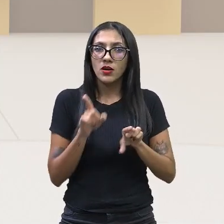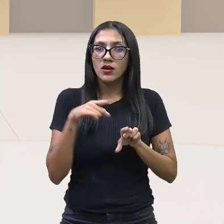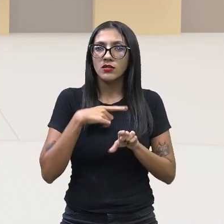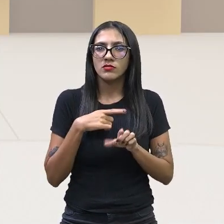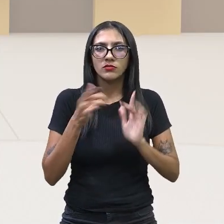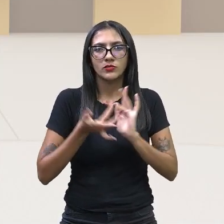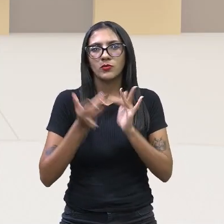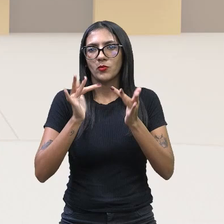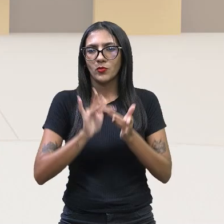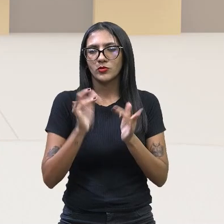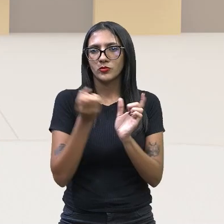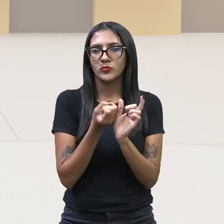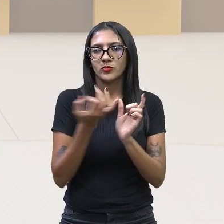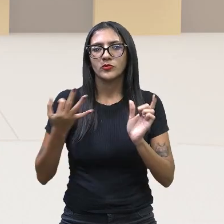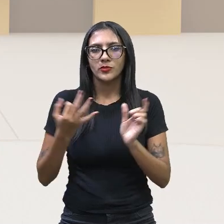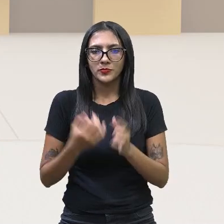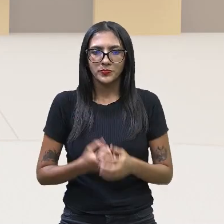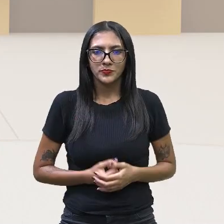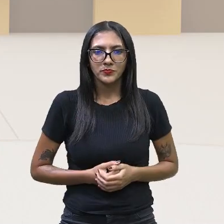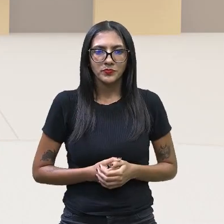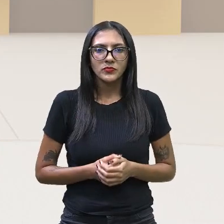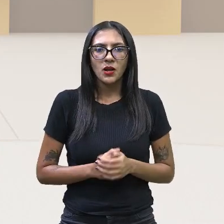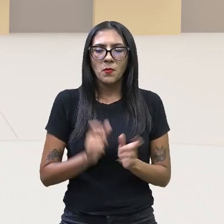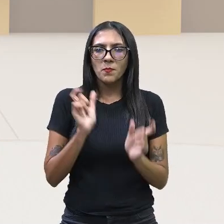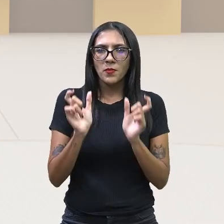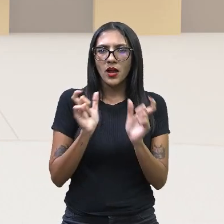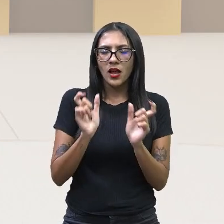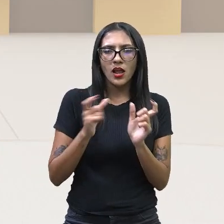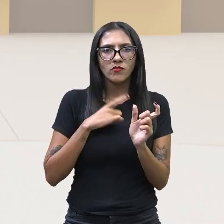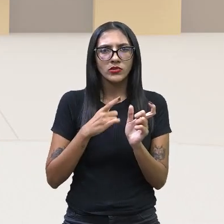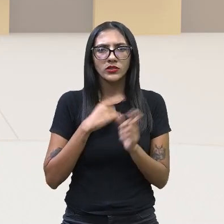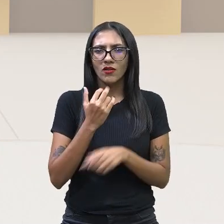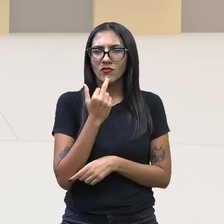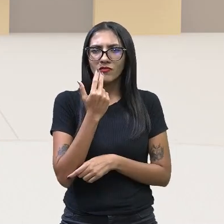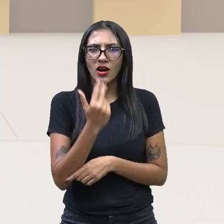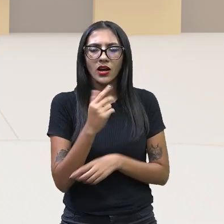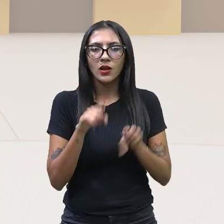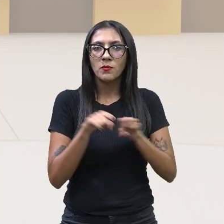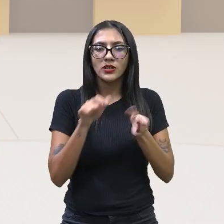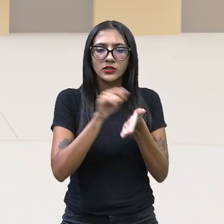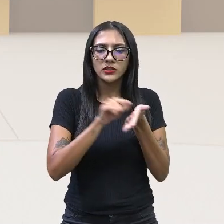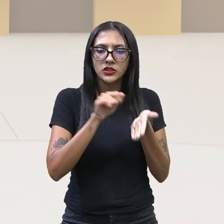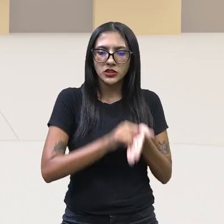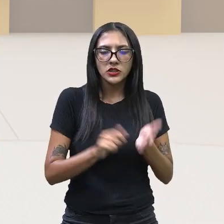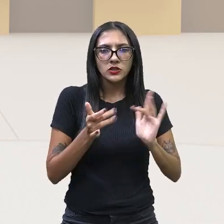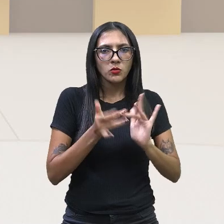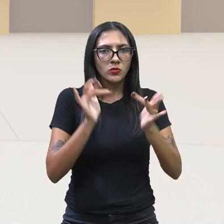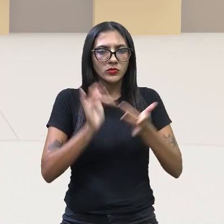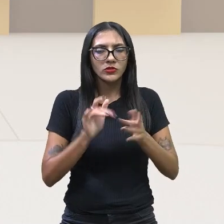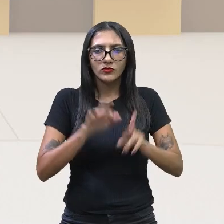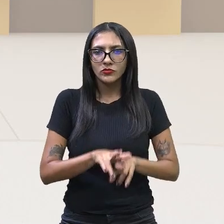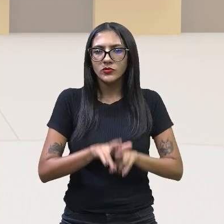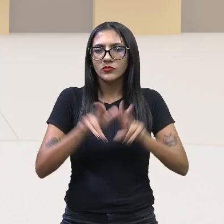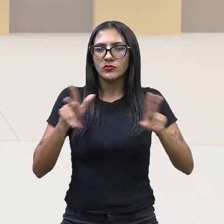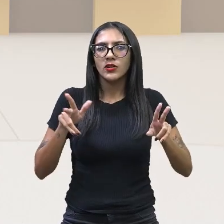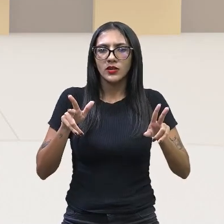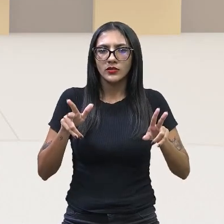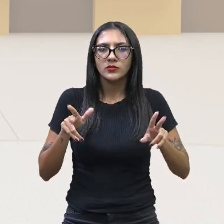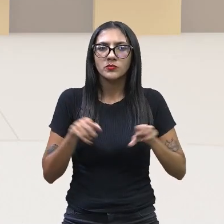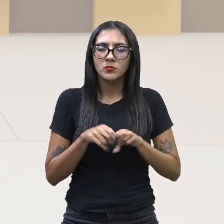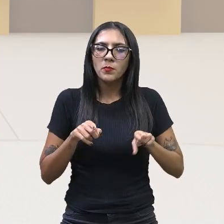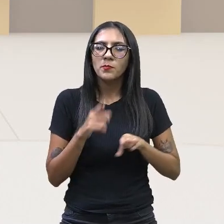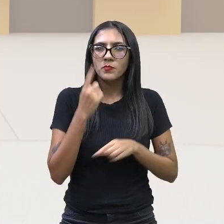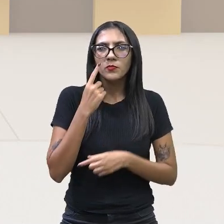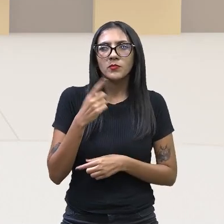certo? Então, não tem outra forma, gente. São palavras que têm a pronúncia muito próximas, nós vamos ver outro exemplo ainda, mas aí a gente tem sempre esses macetezinhos,